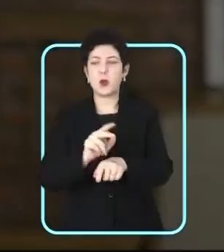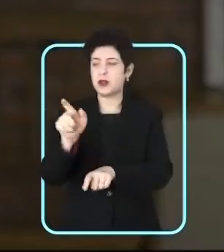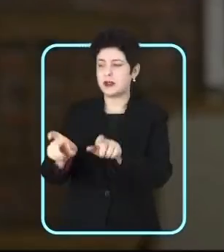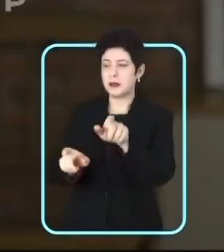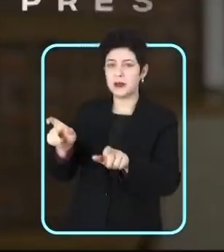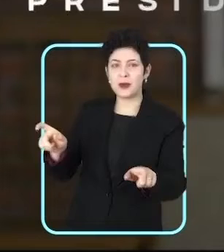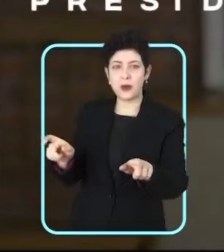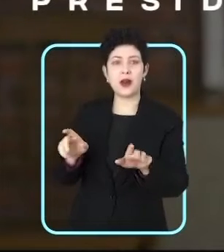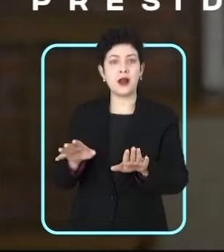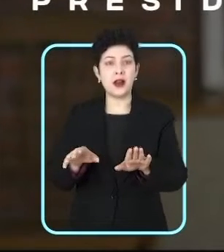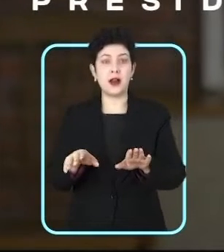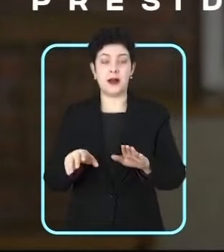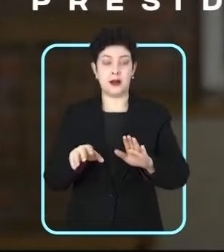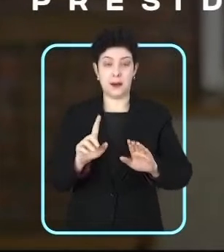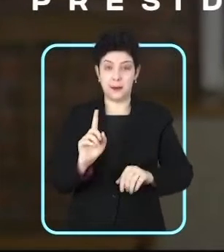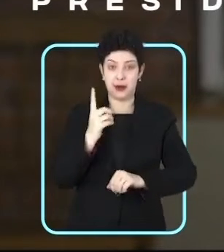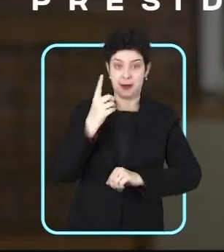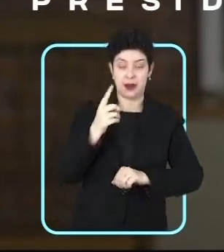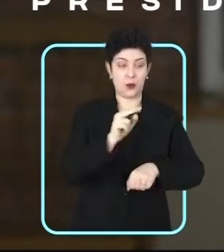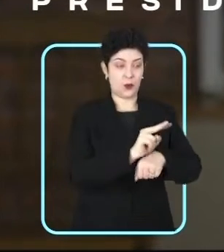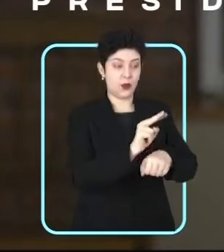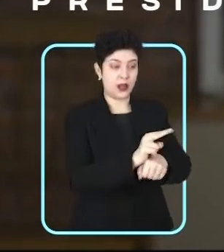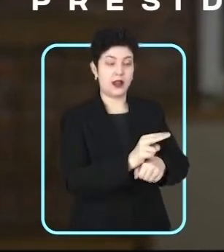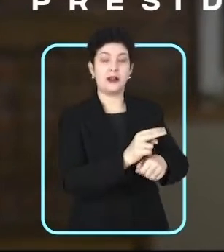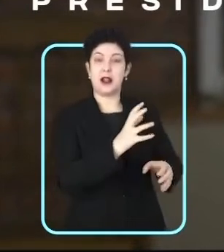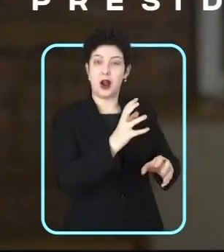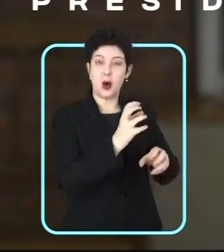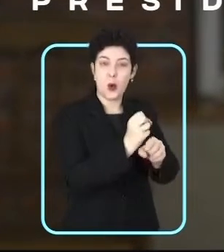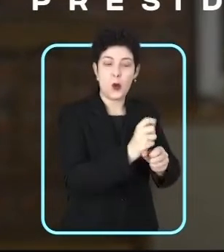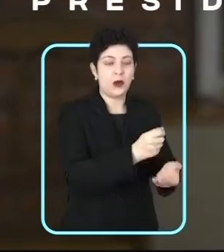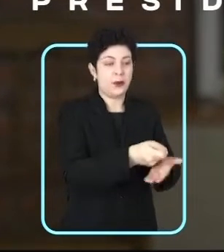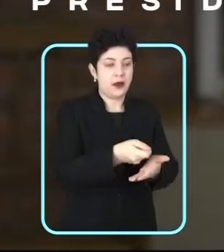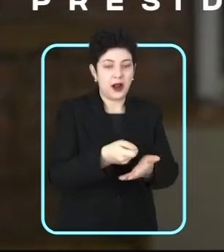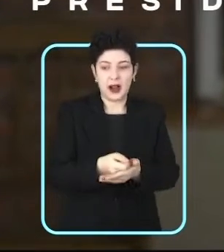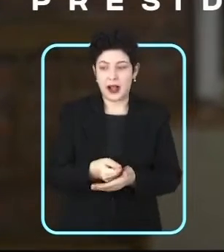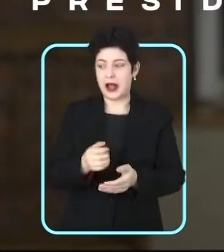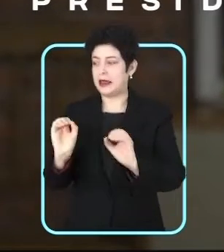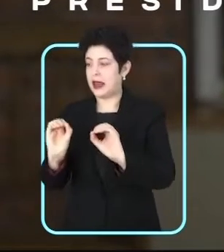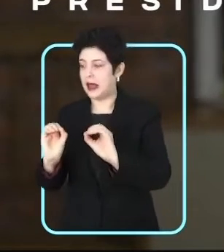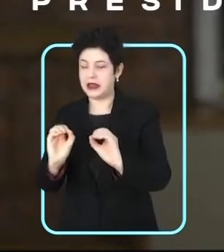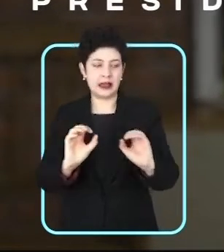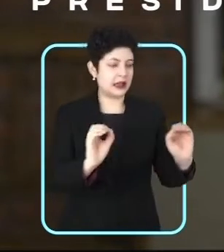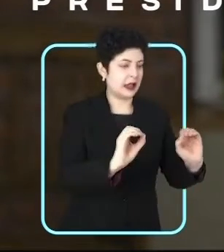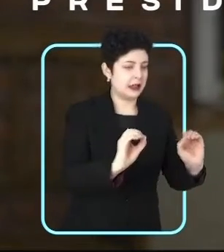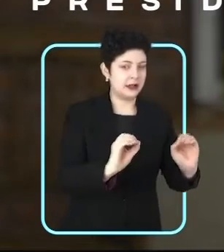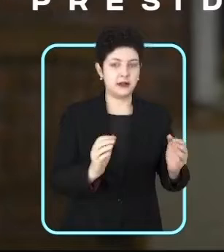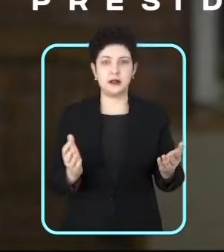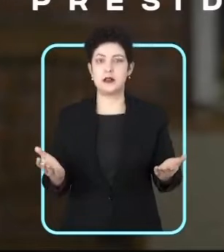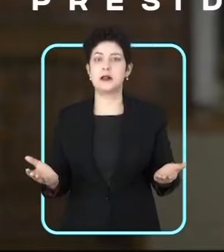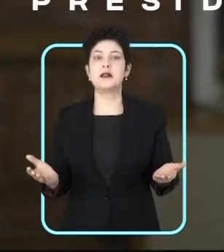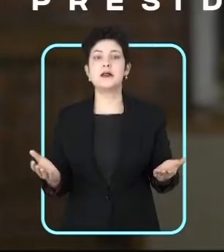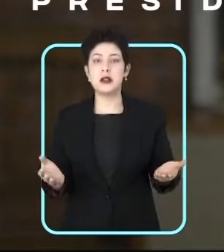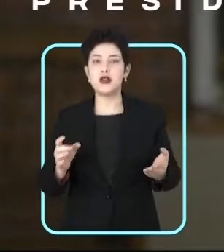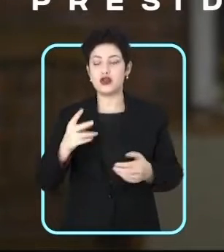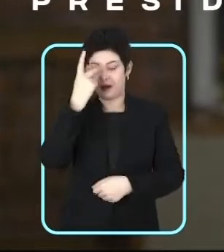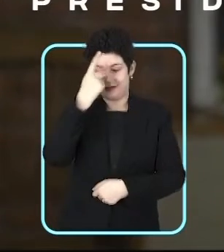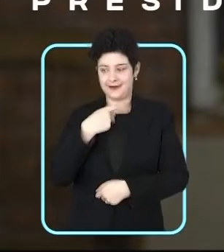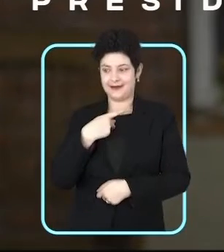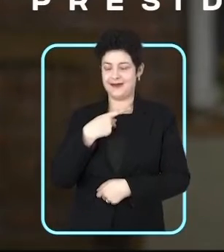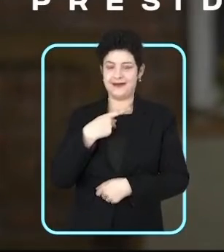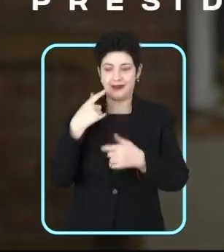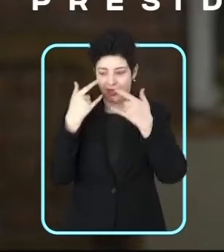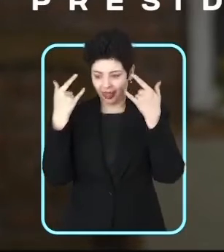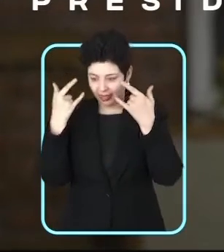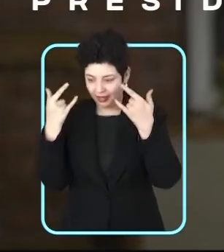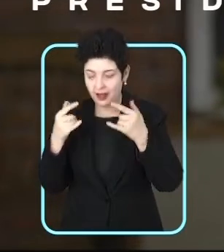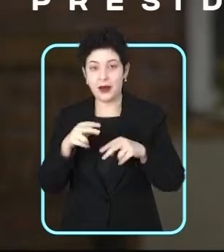Eles não cuidam das pessoas. E para cuidar das pessoas, nós temos que cuidar das contas. Eles não cuidam nem de uma coisa e nem de outra.